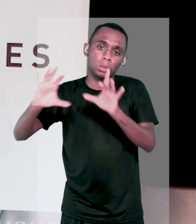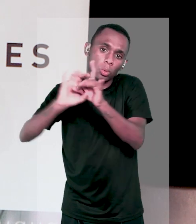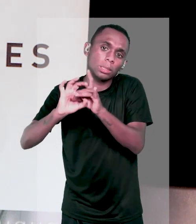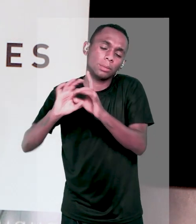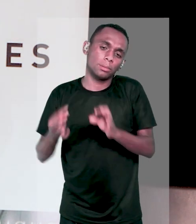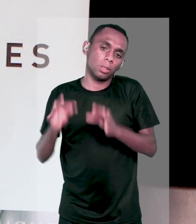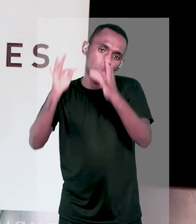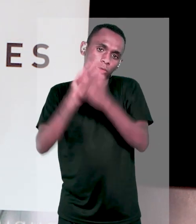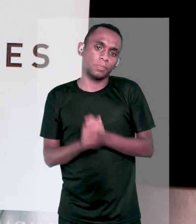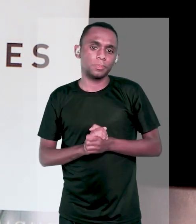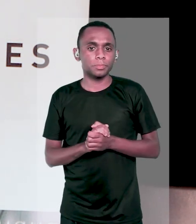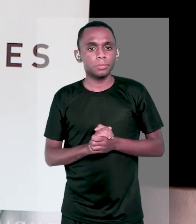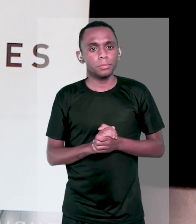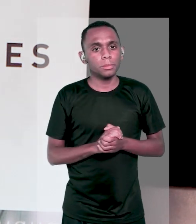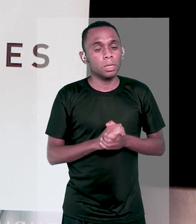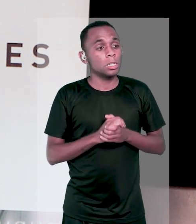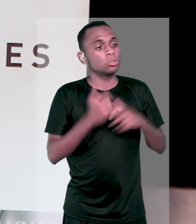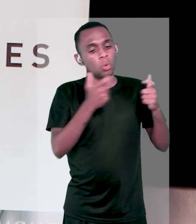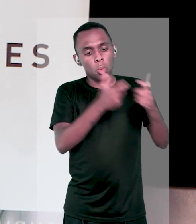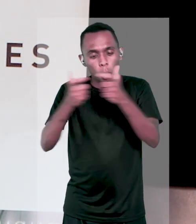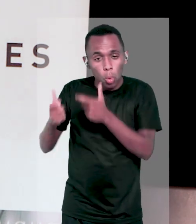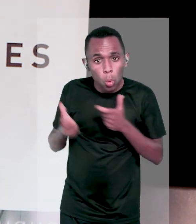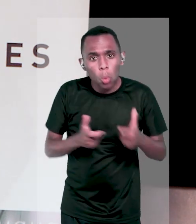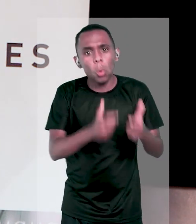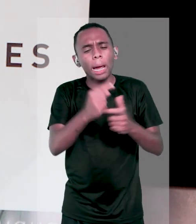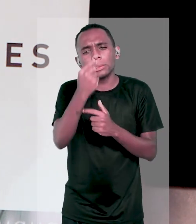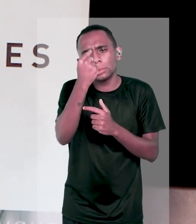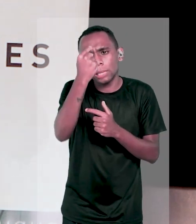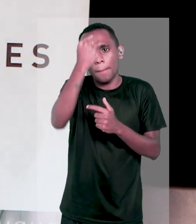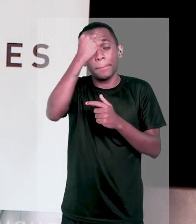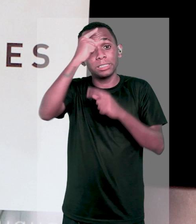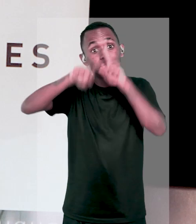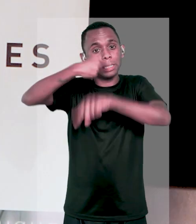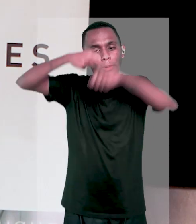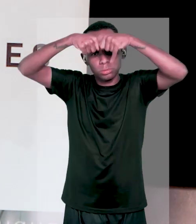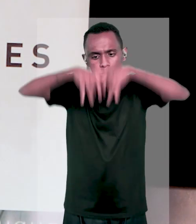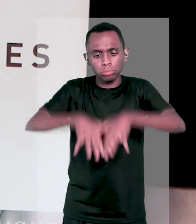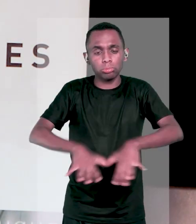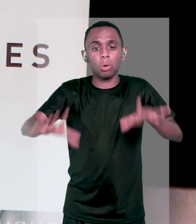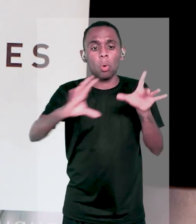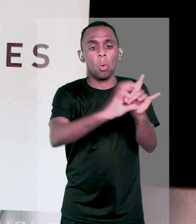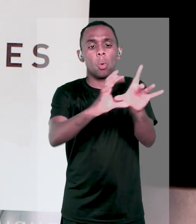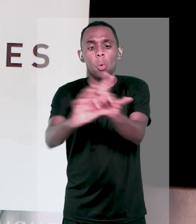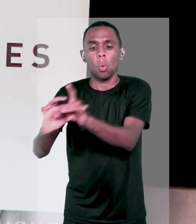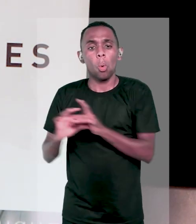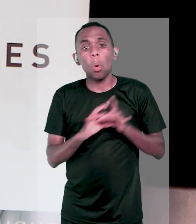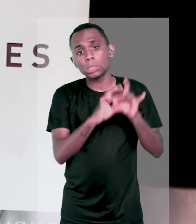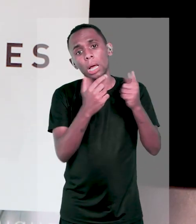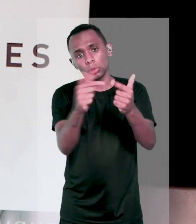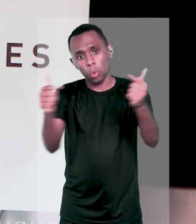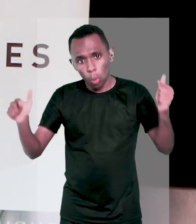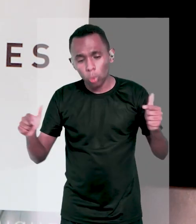mistério ou seja daquilo que não pode ser compreendido esse dado é extremamente importante a